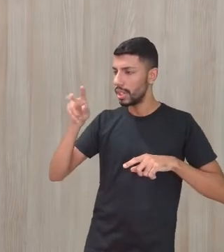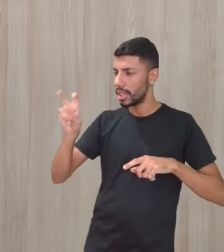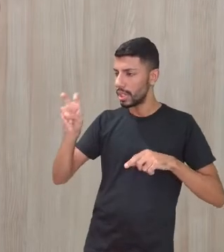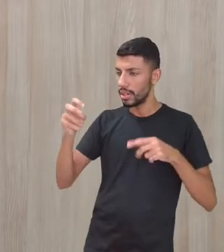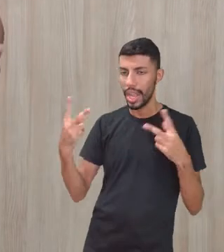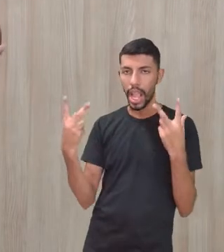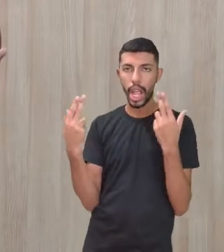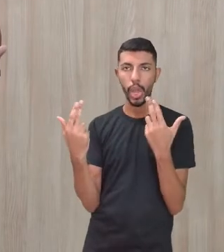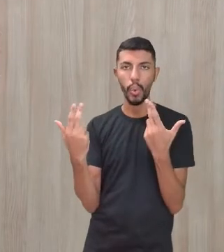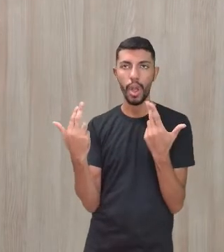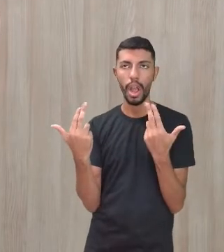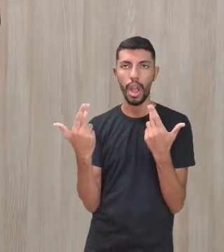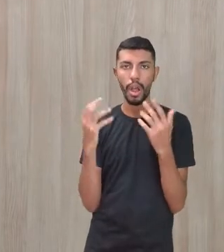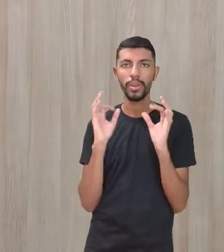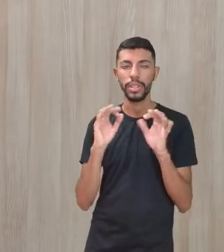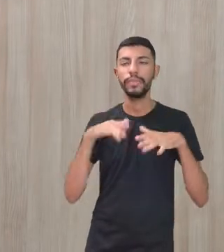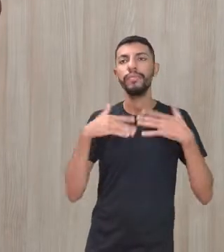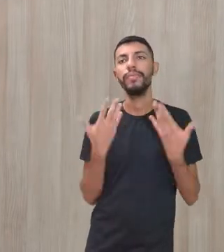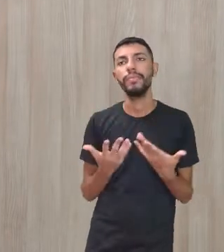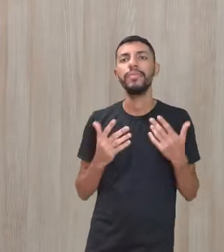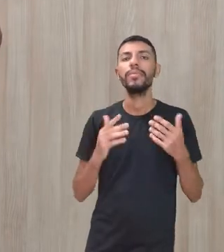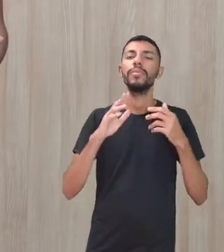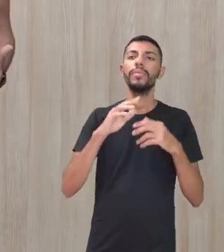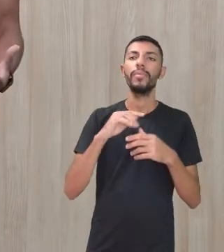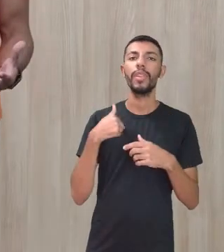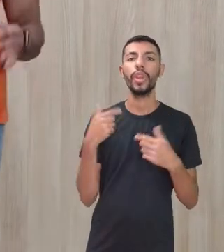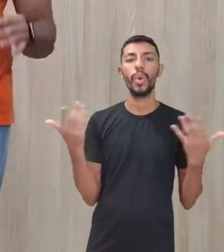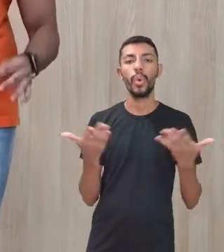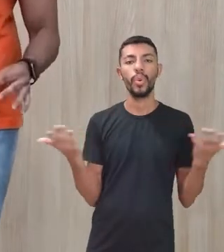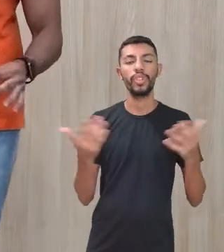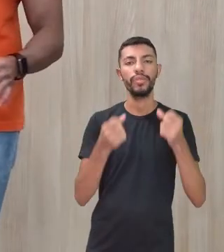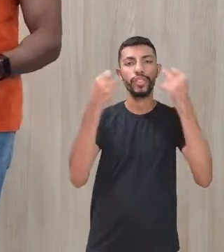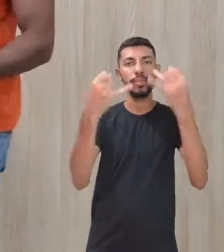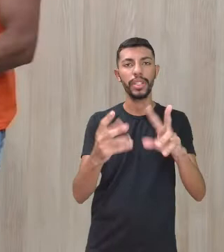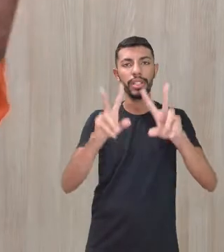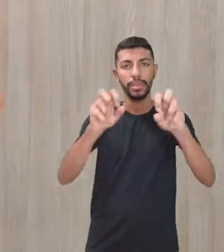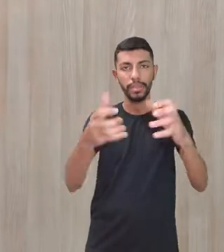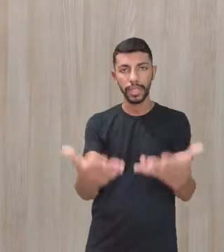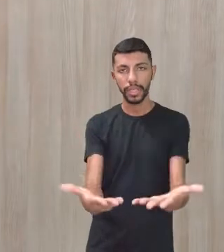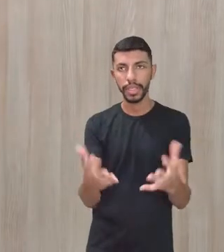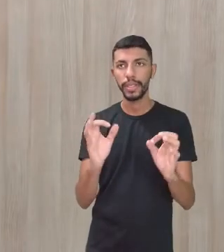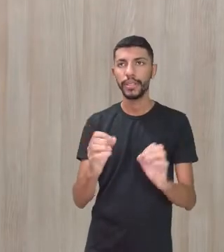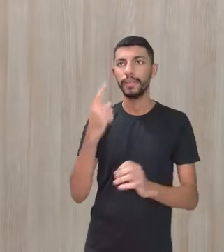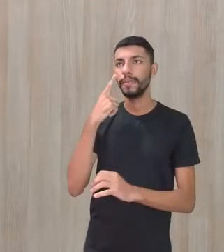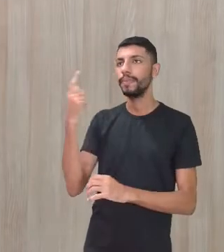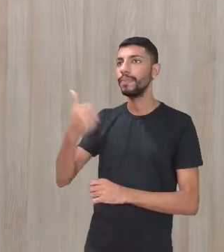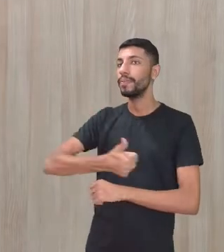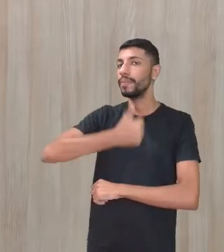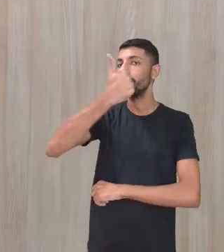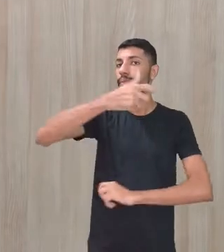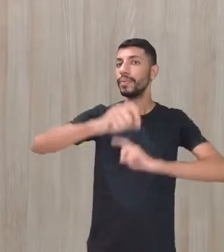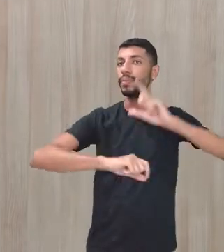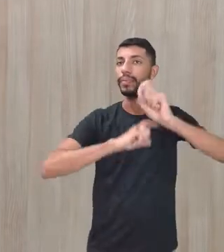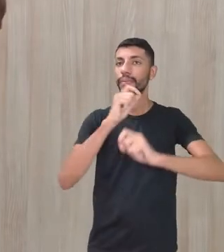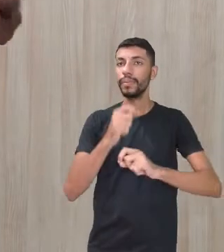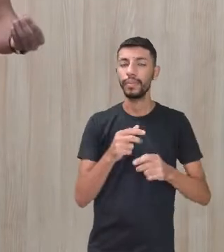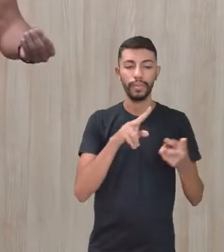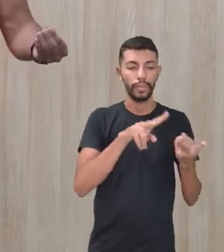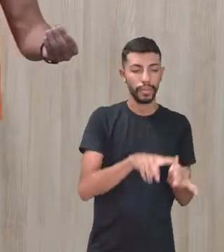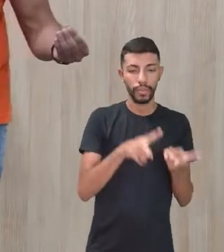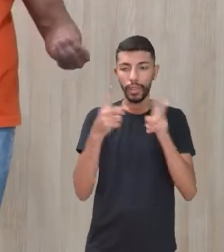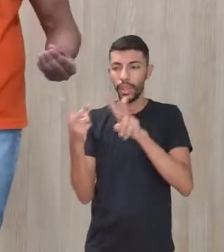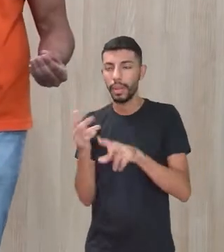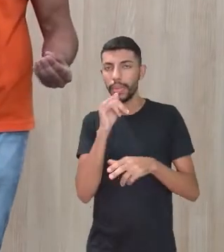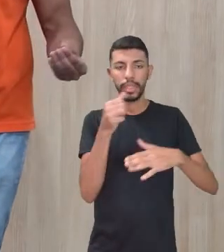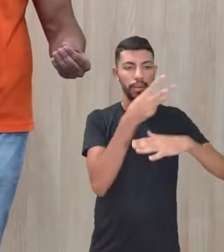são iguais. E é isso que eu quero falar na aula de hoje para você. Primeiro, essa transformação de uma fração